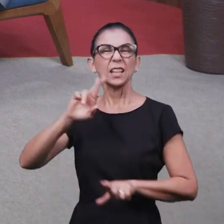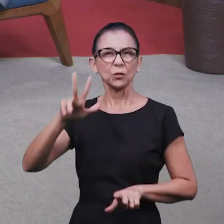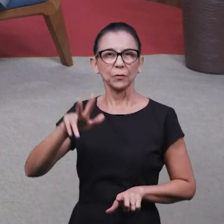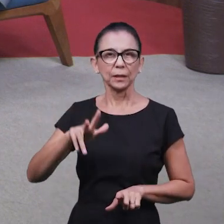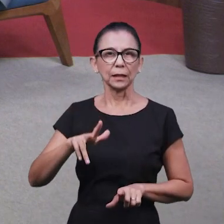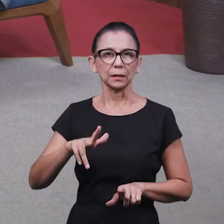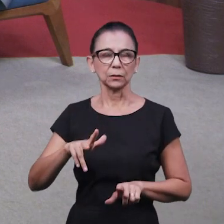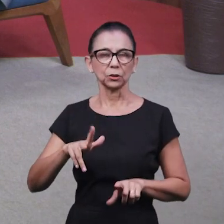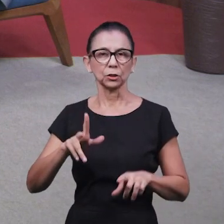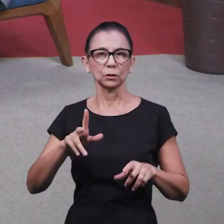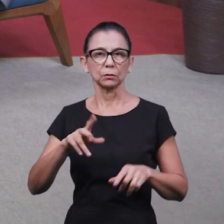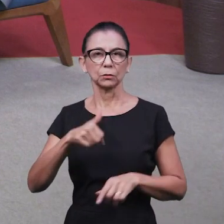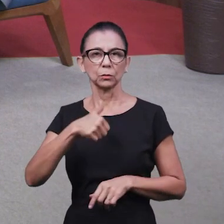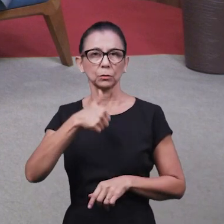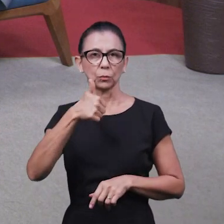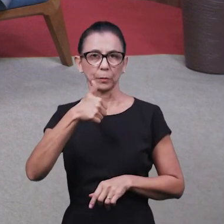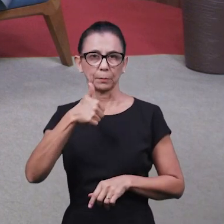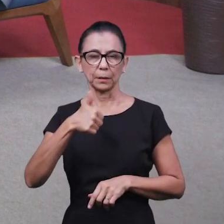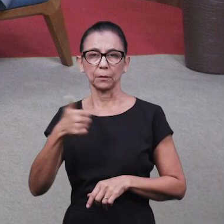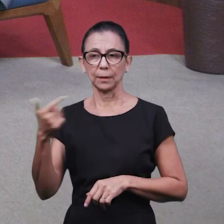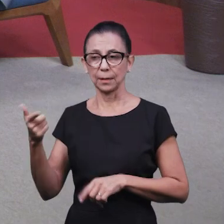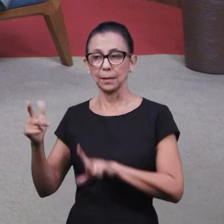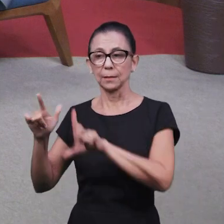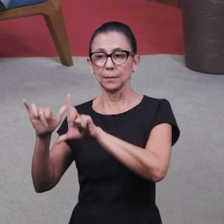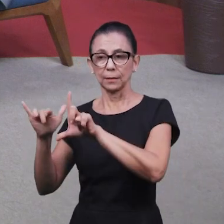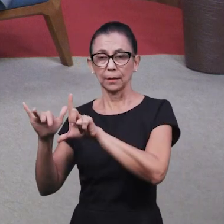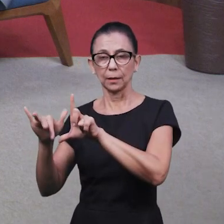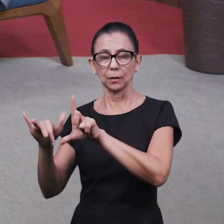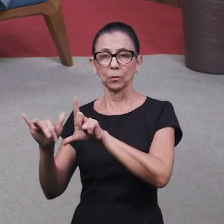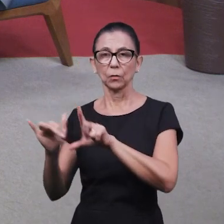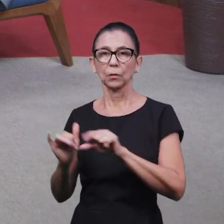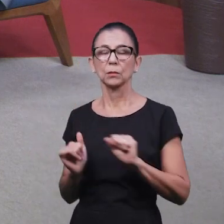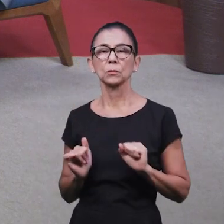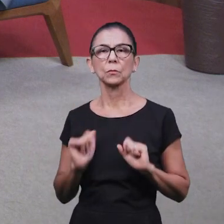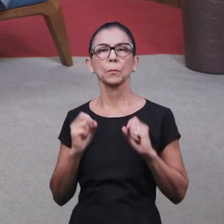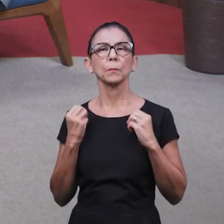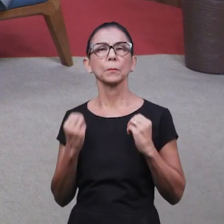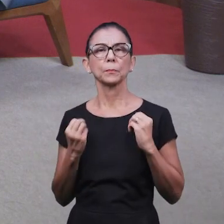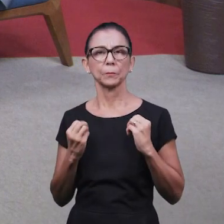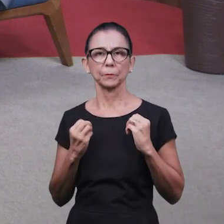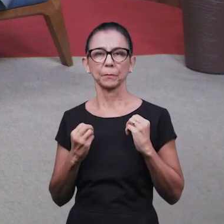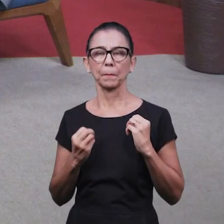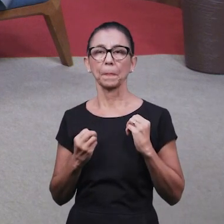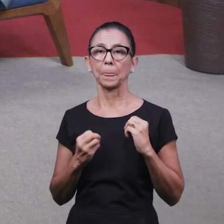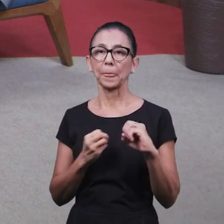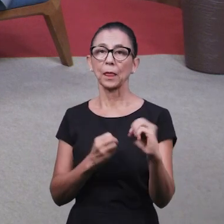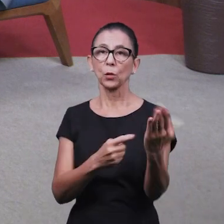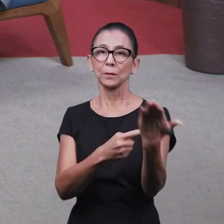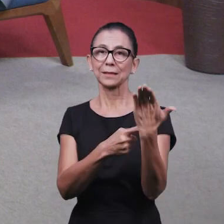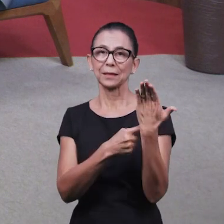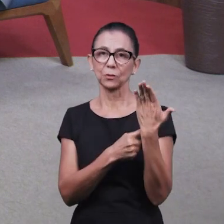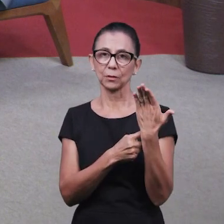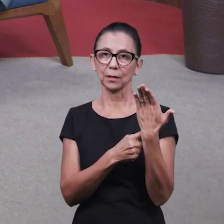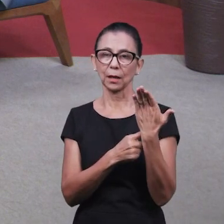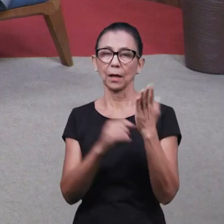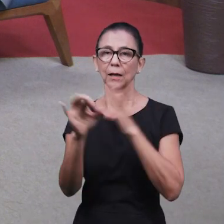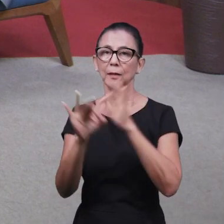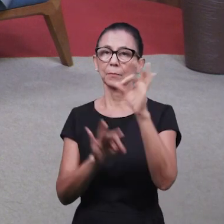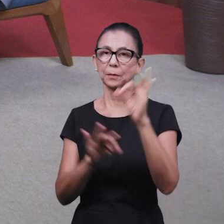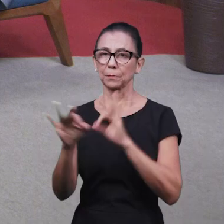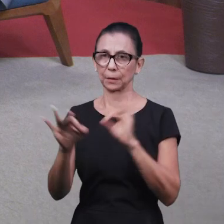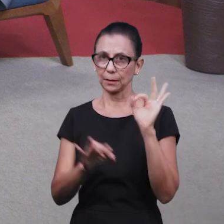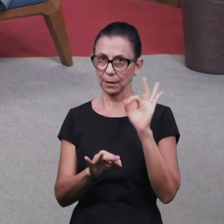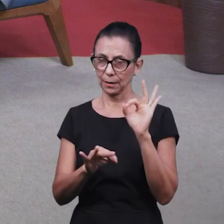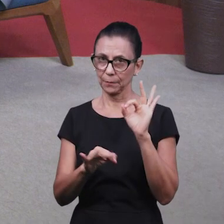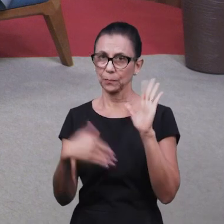daquele primeiro que nós mostramos, porque esse QR Code agora é para você nos ajudar a fazer a próxima edição do quadro